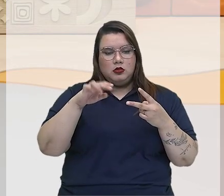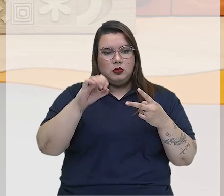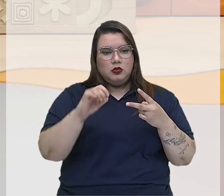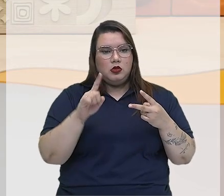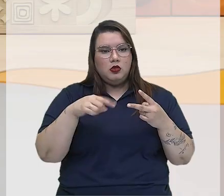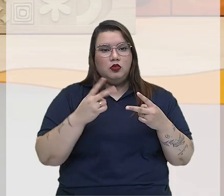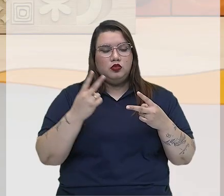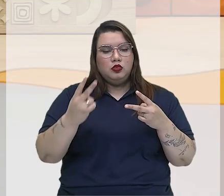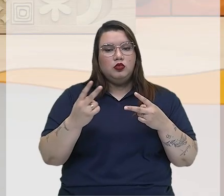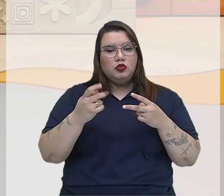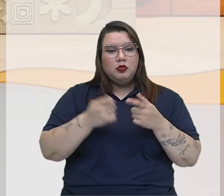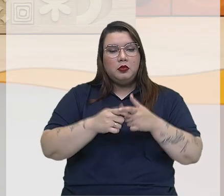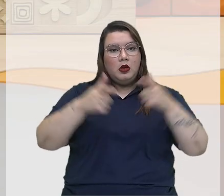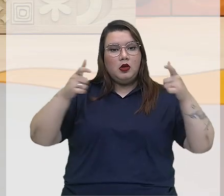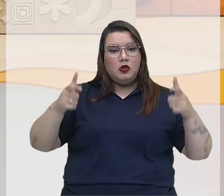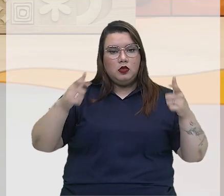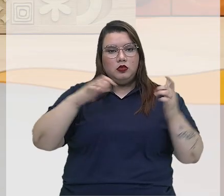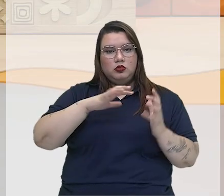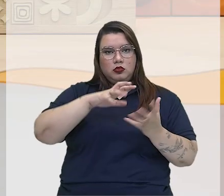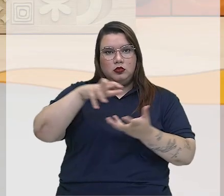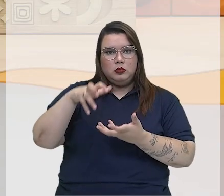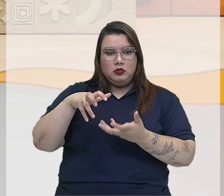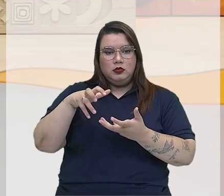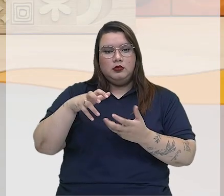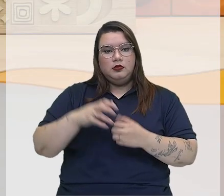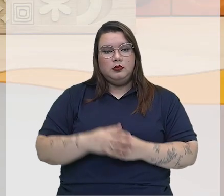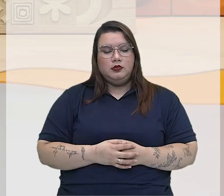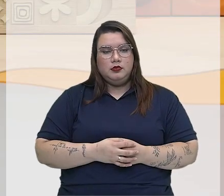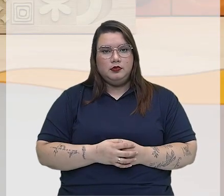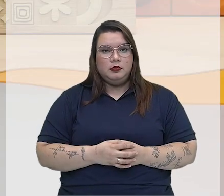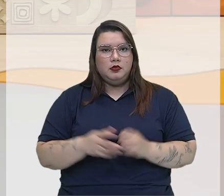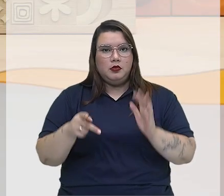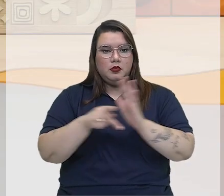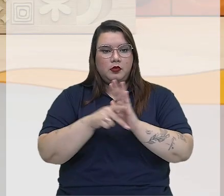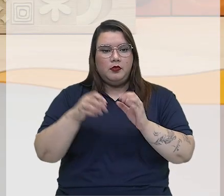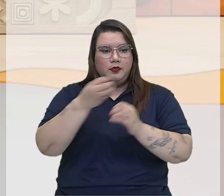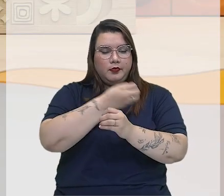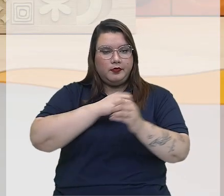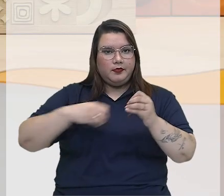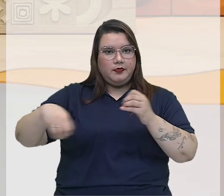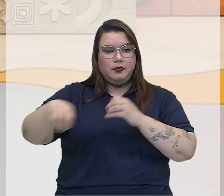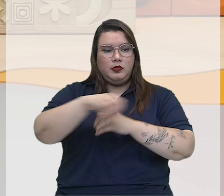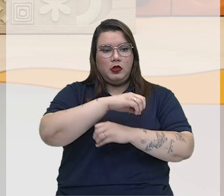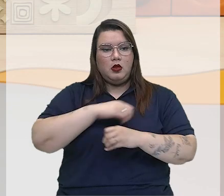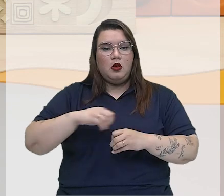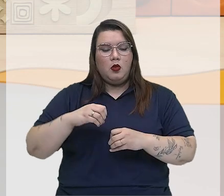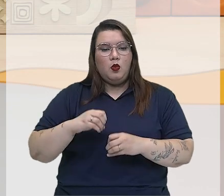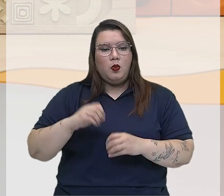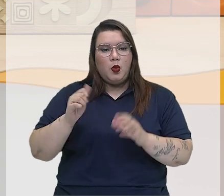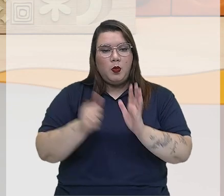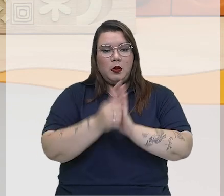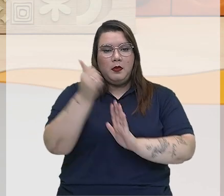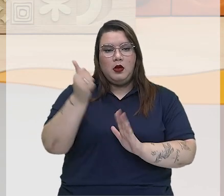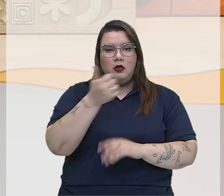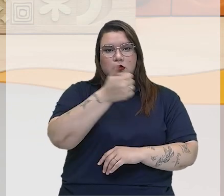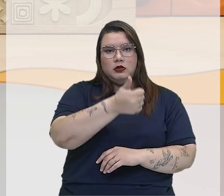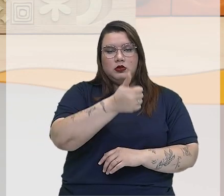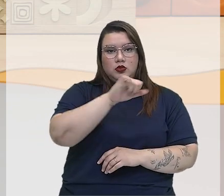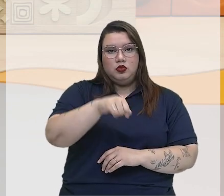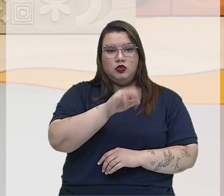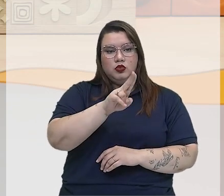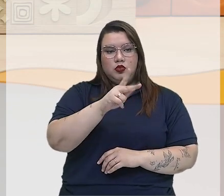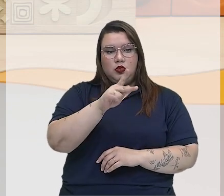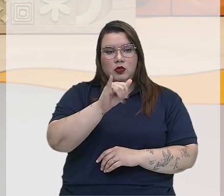os 2 maiores planetas do nosso sistema solar. O maior é Júpiter, olha só,